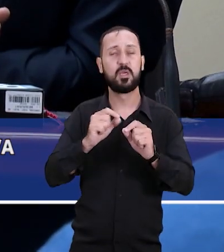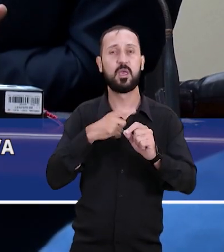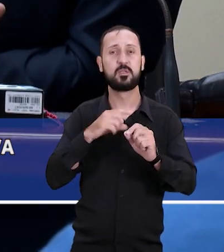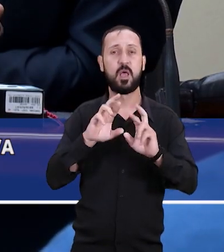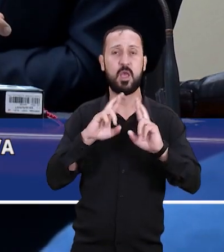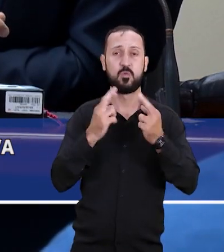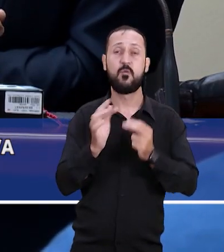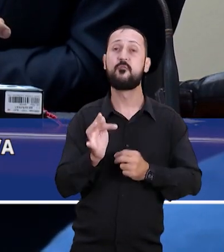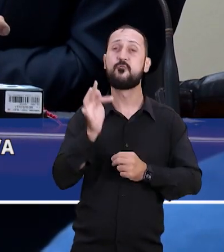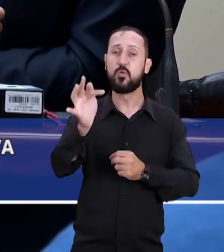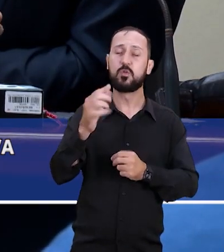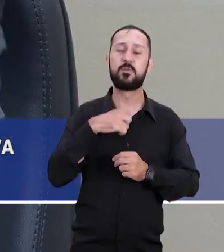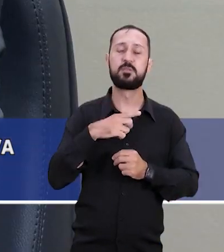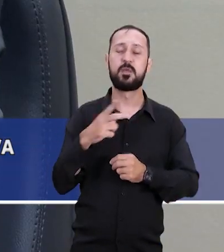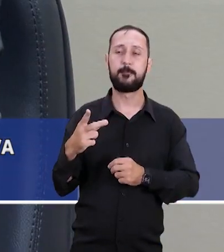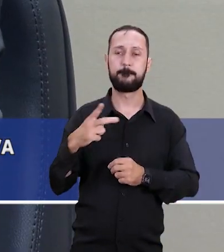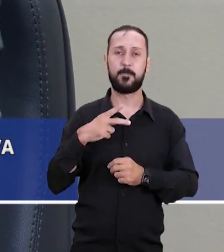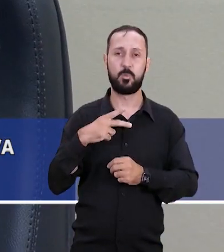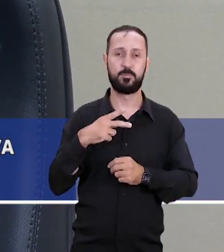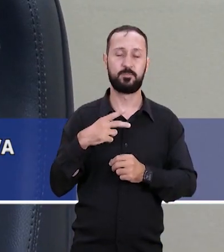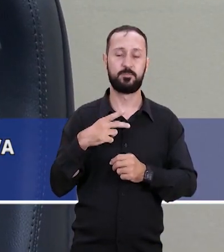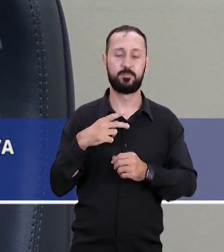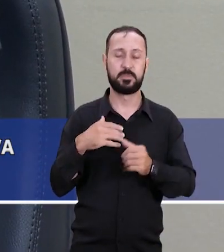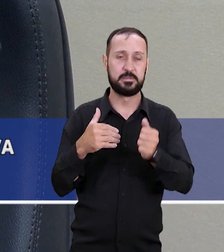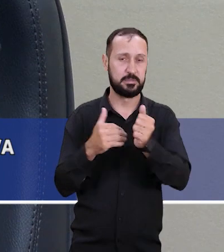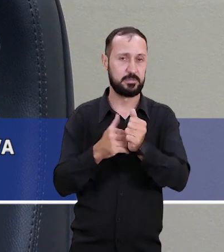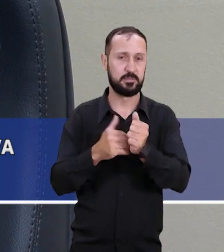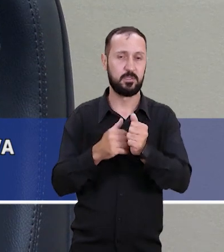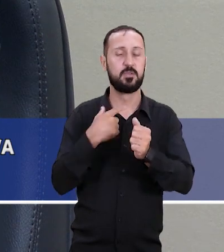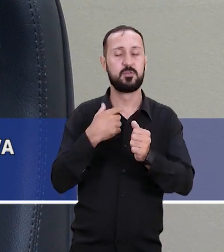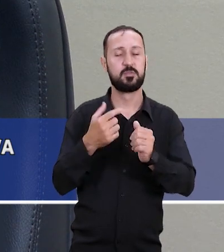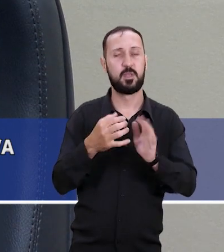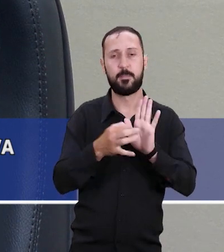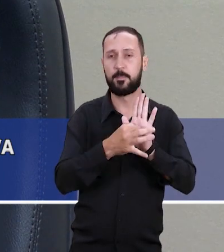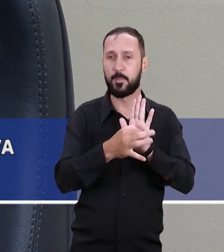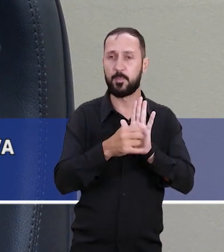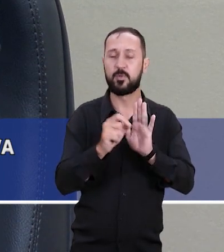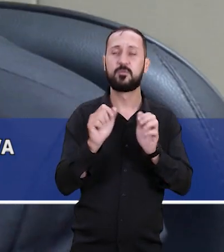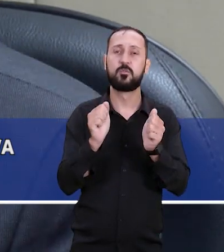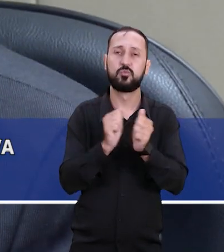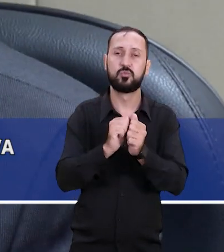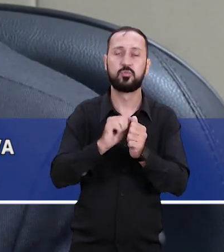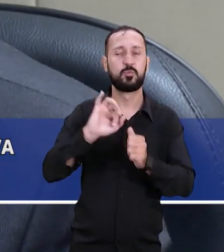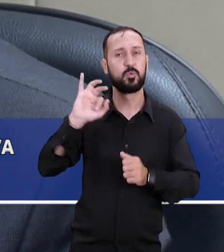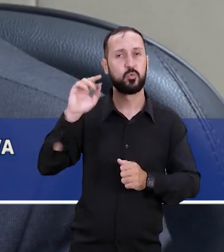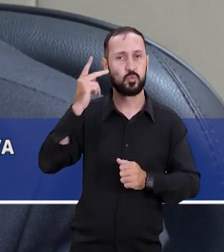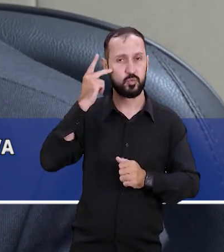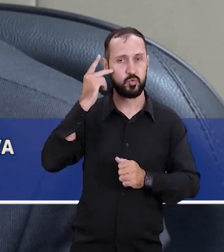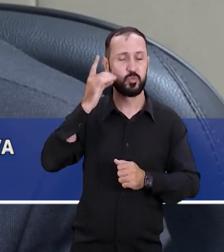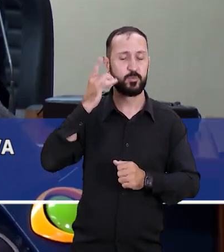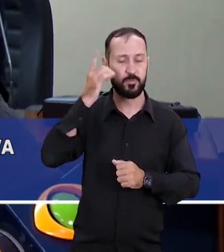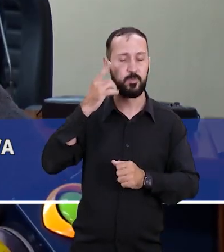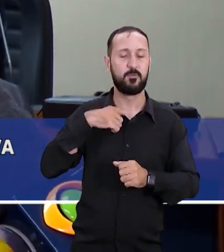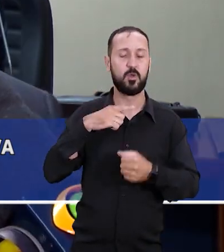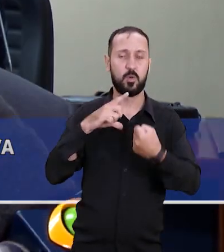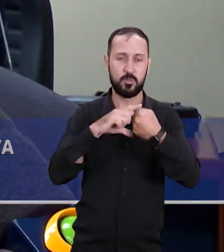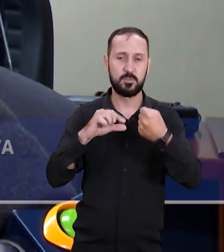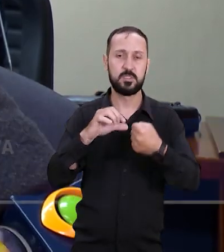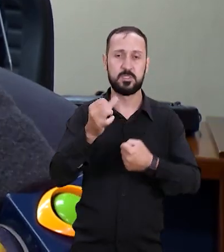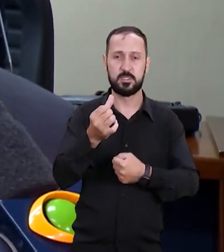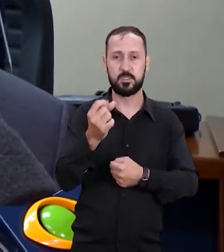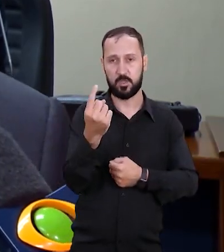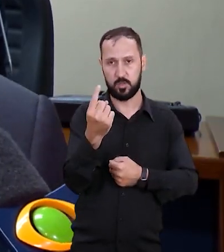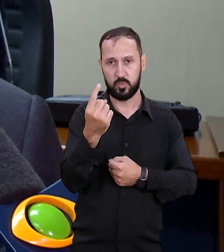próximos encontros serão reservados. A sugestão foi apresentada pelo deputado João Henrique, membro do grupo. O